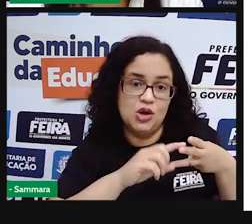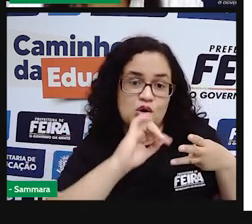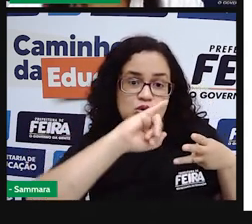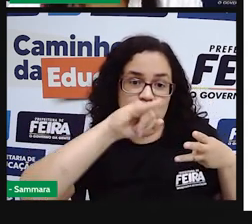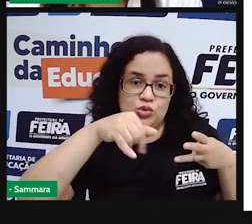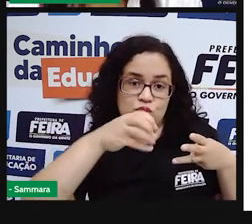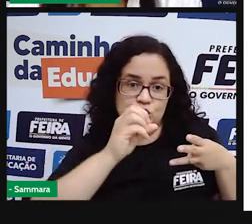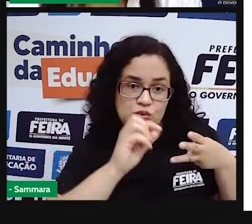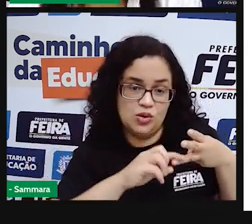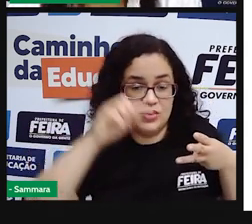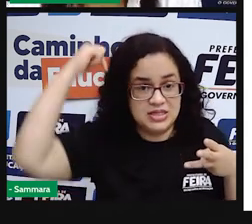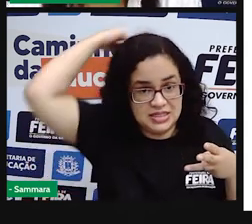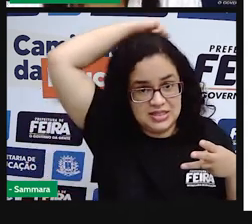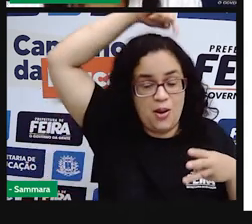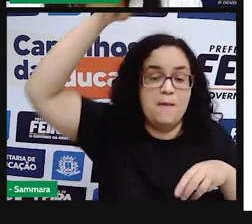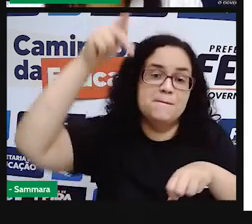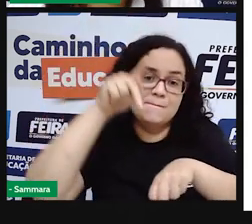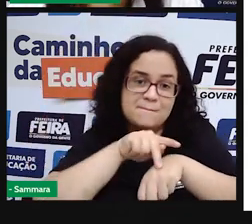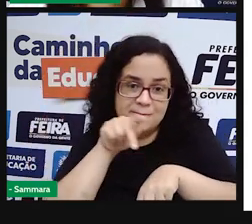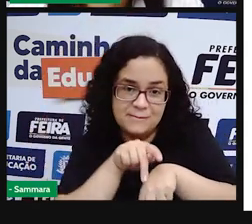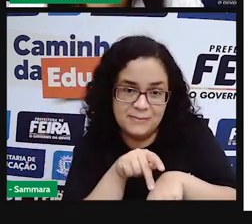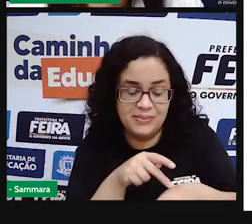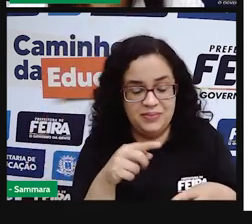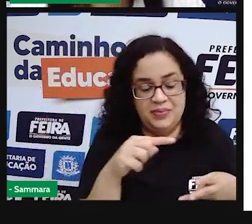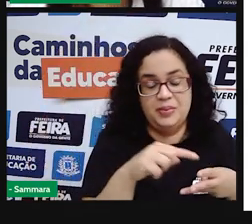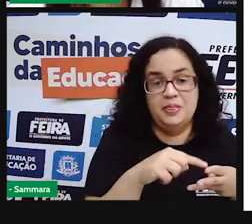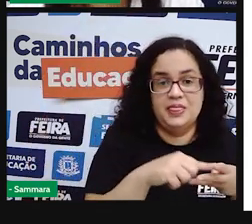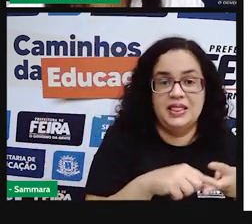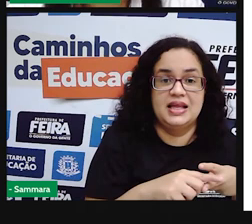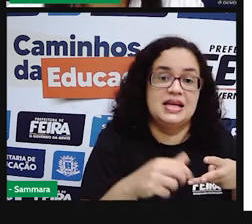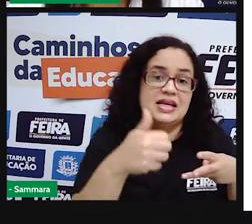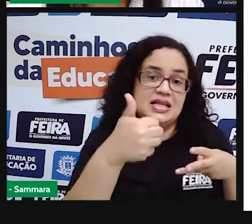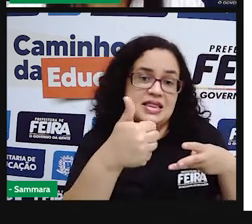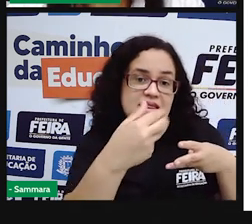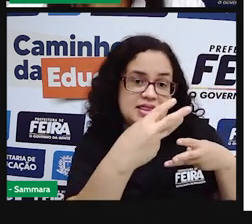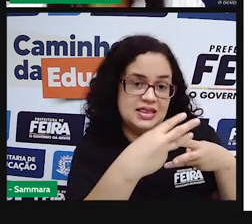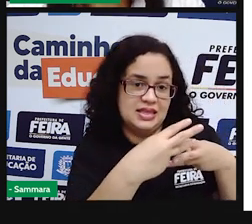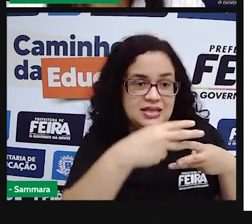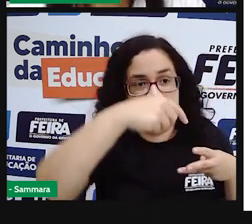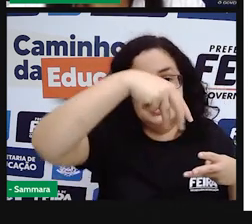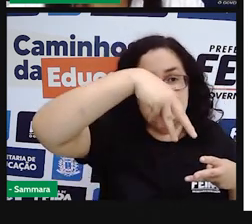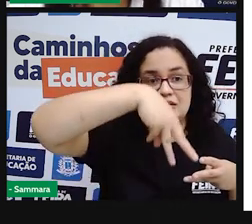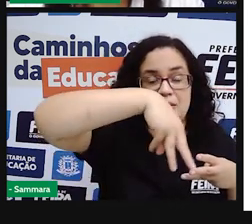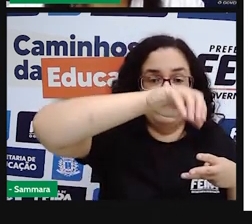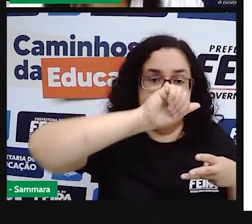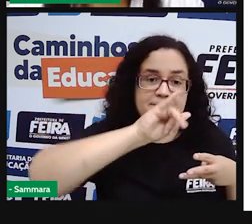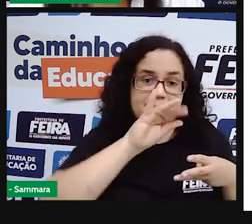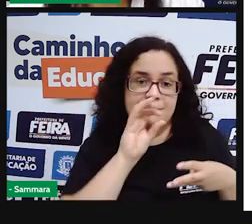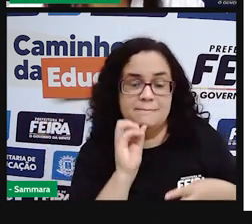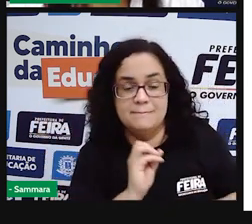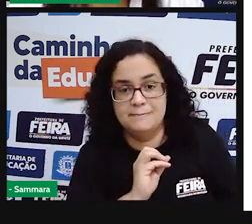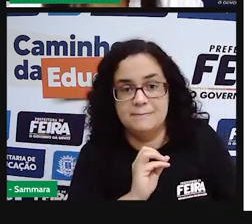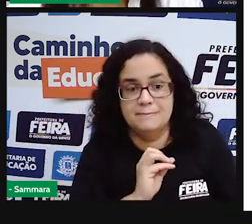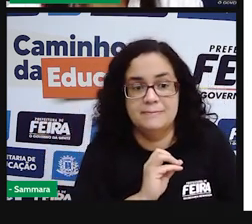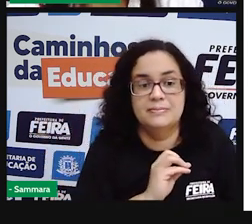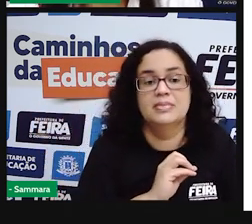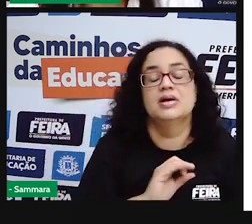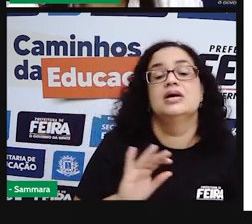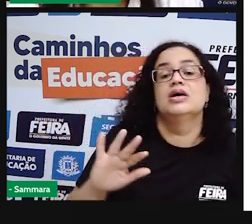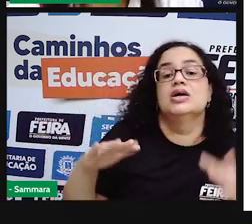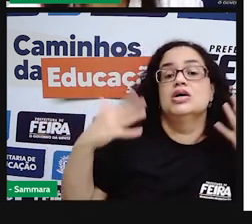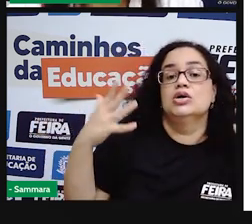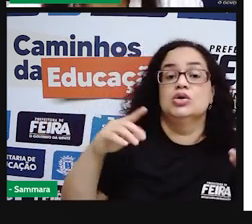Santo Antônio é comemorado aí dia 13 de junho. E a fogueira, né, tradicional em homenagem a